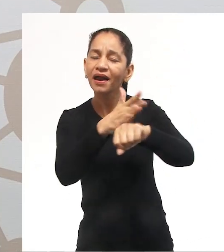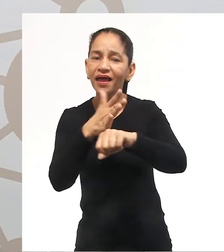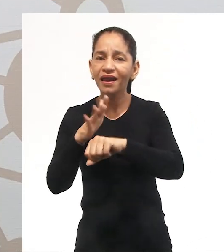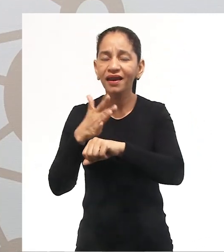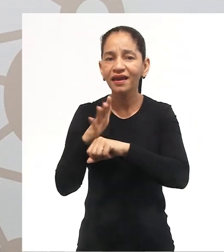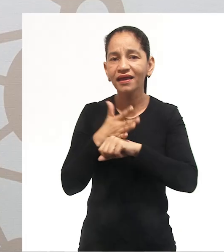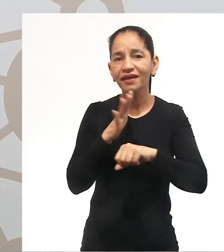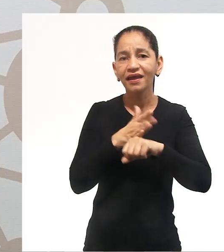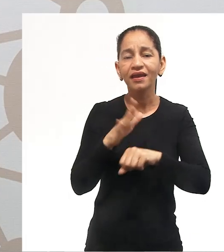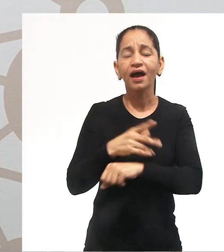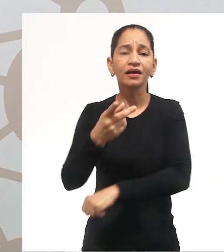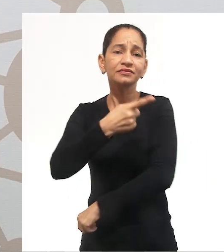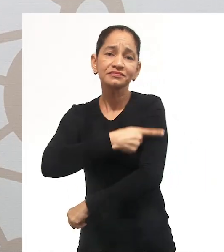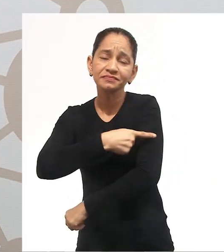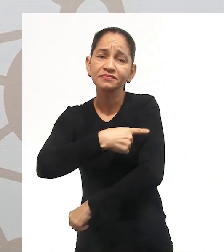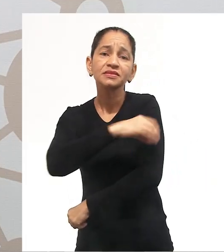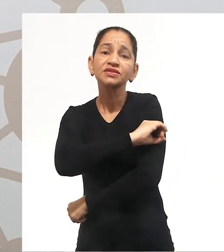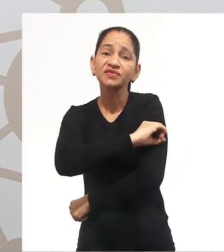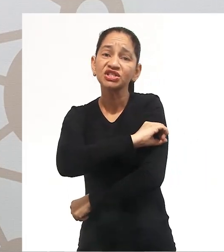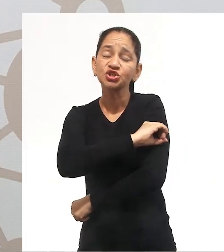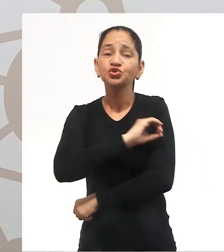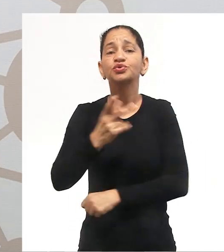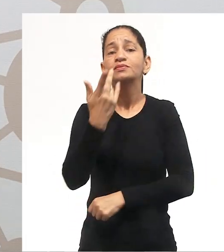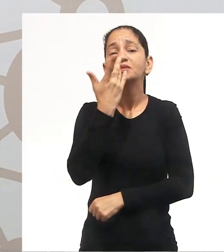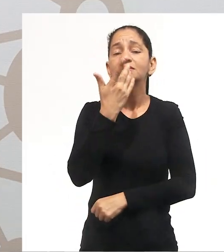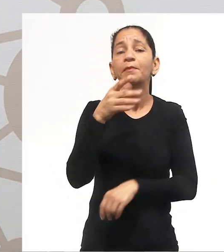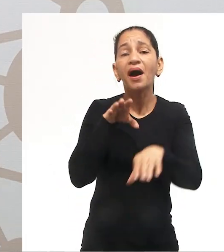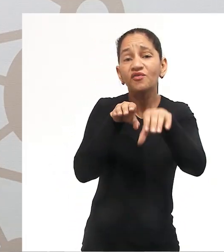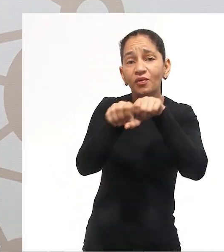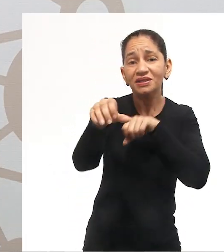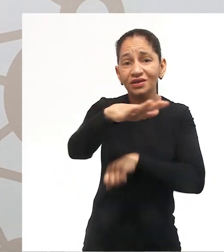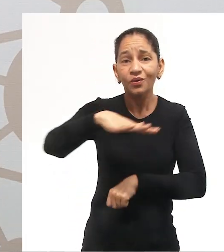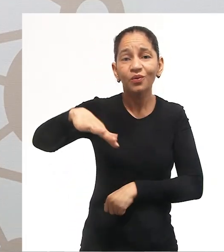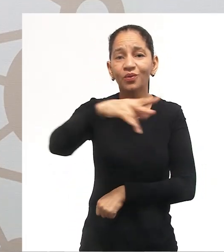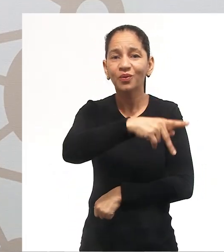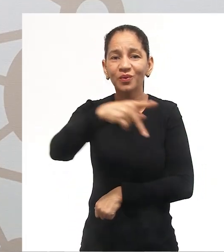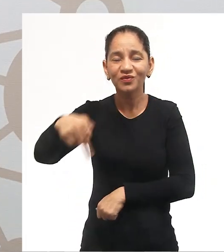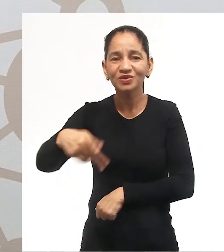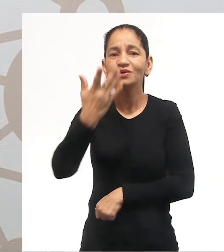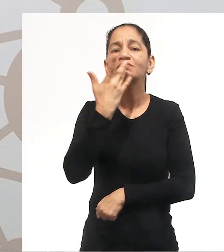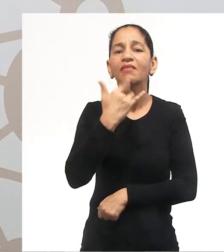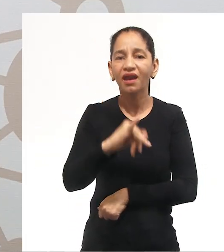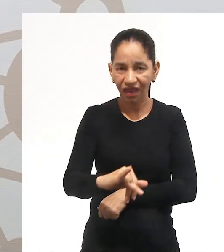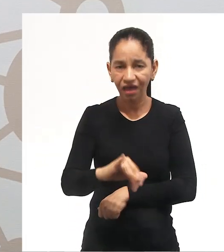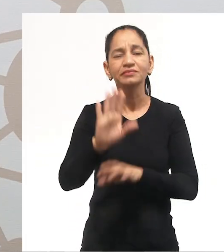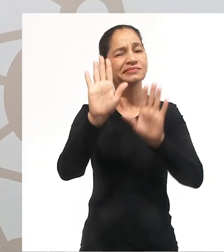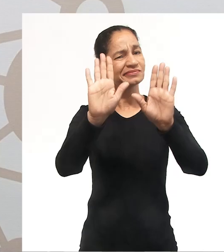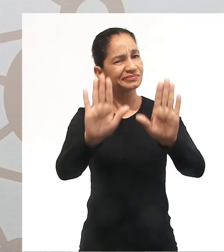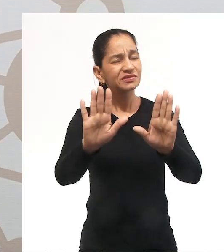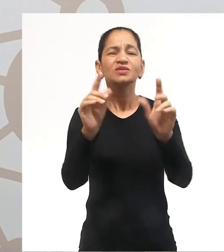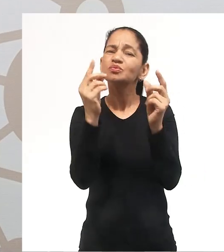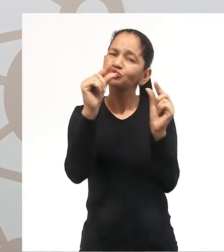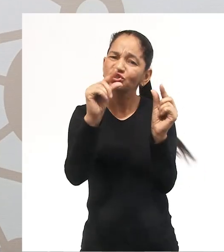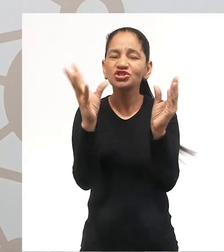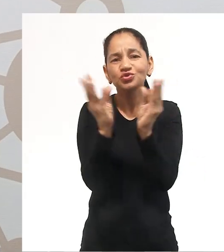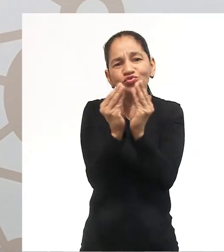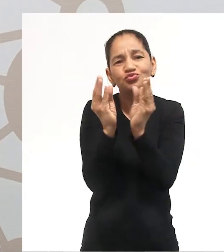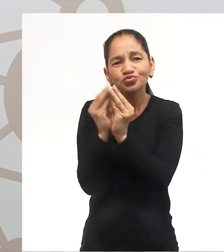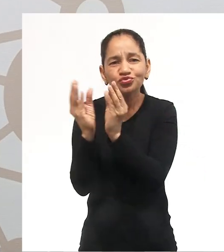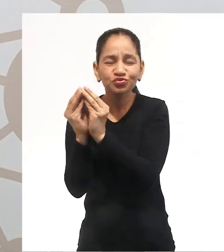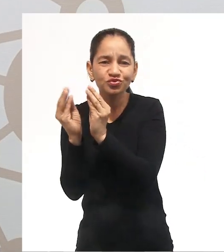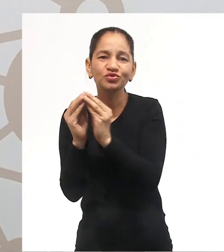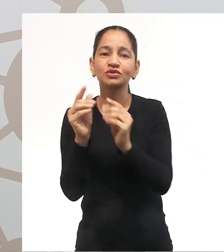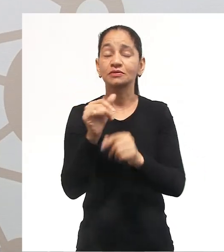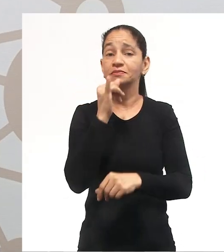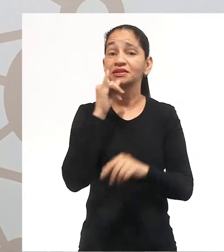de práticas dentro da educação infantil e na formação de professores. Mas a gente também trouxe um pouco de cada,